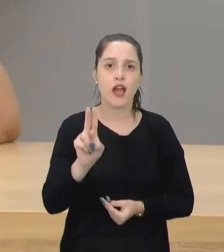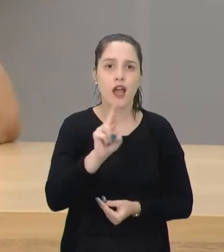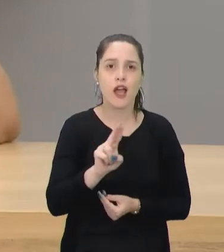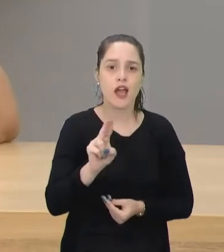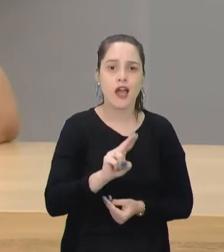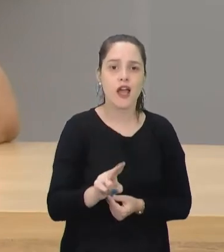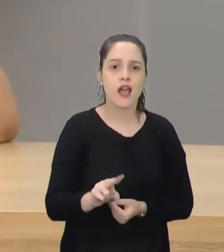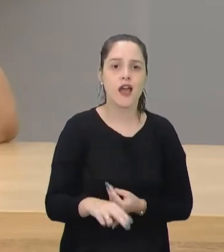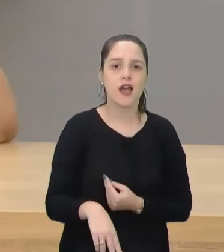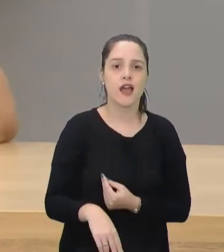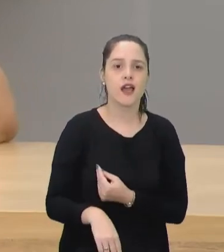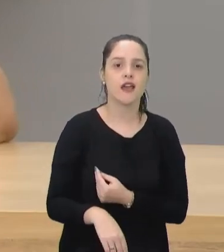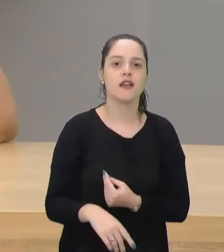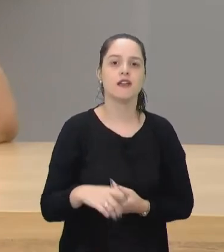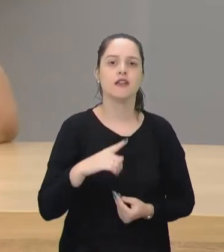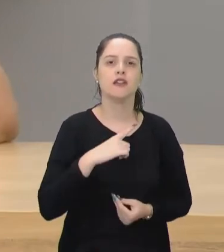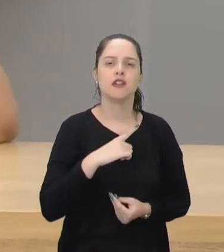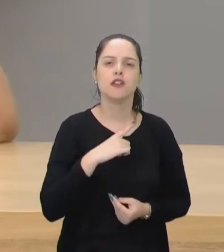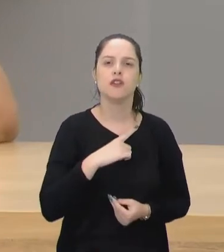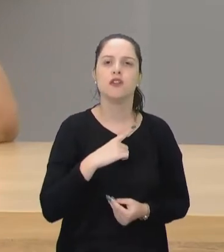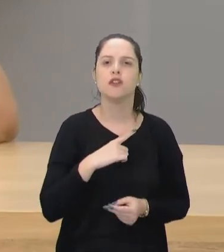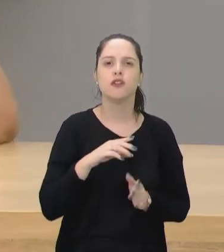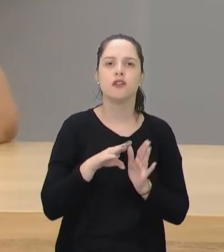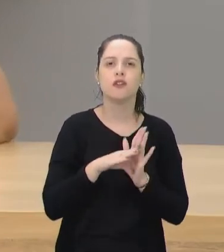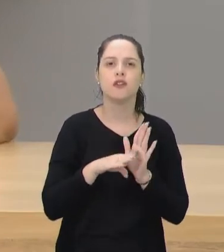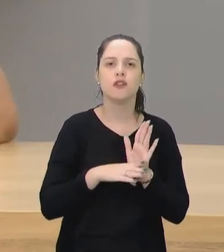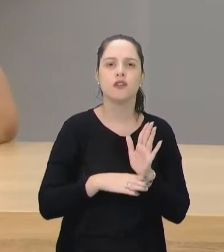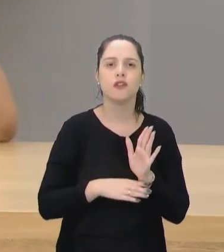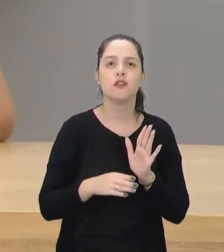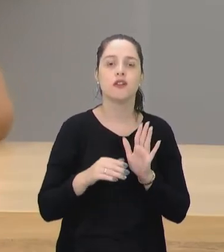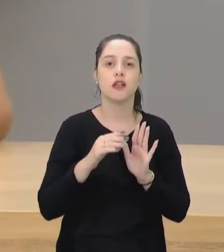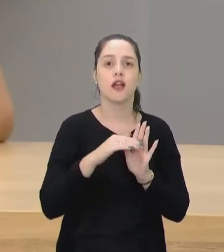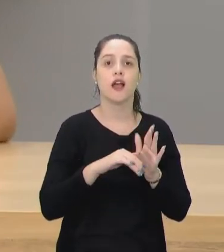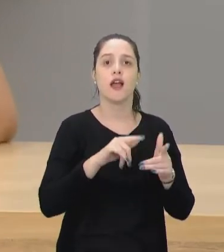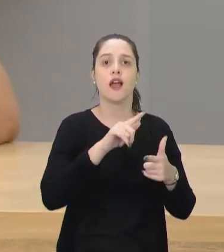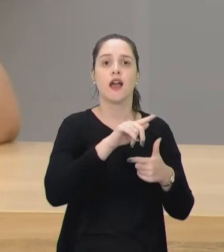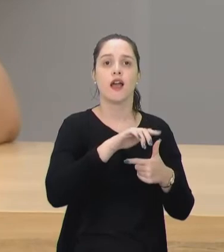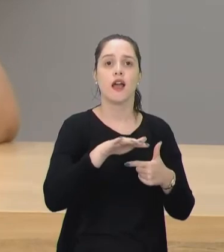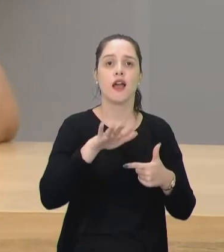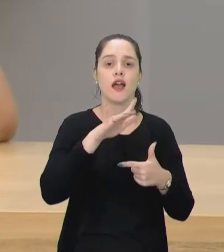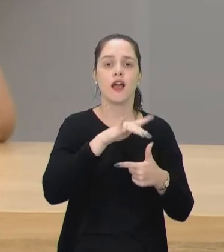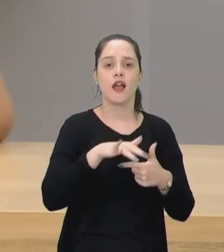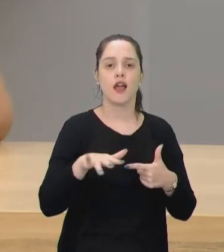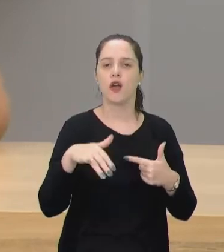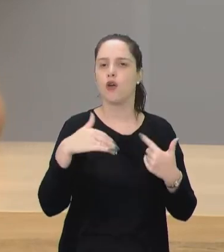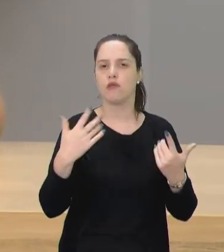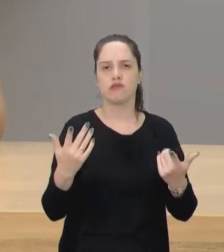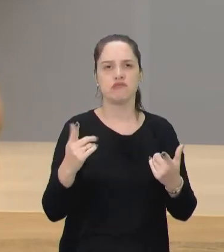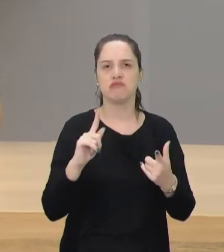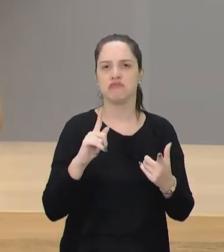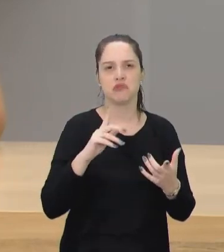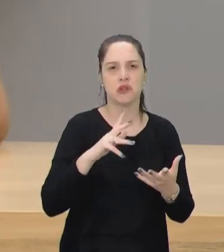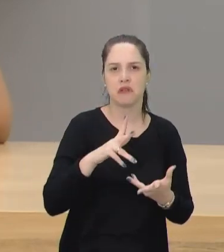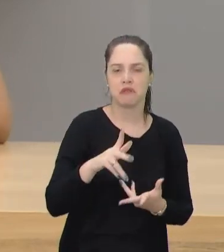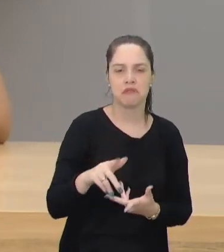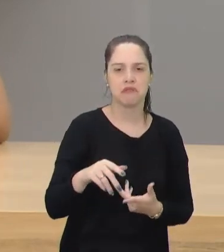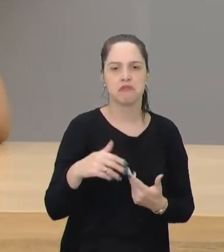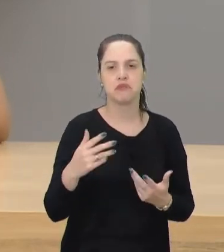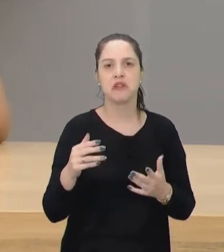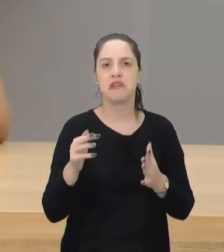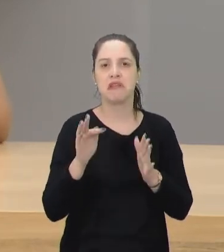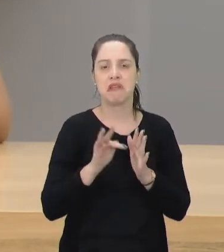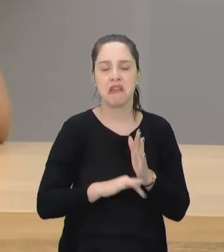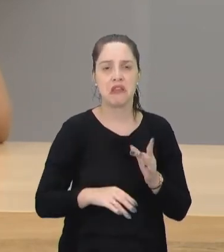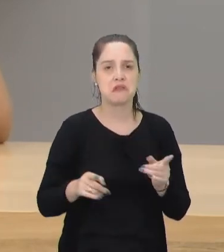de diagramas. O que é isso? São esquemas gráficos, formas geométricas, textos